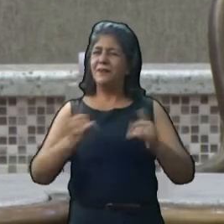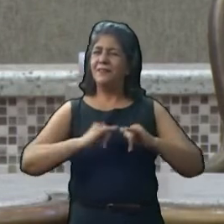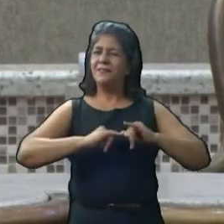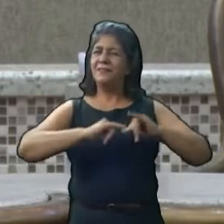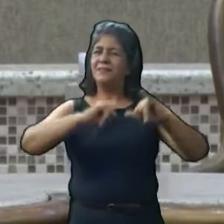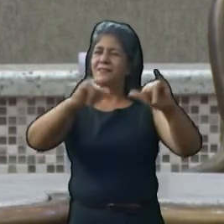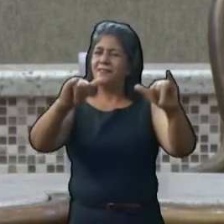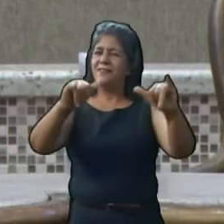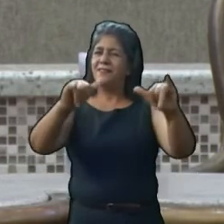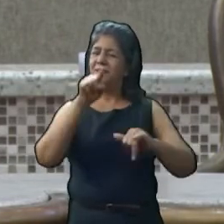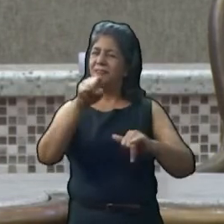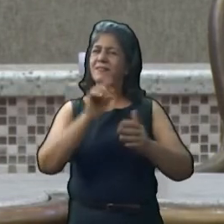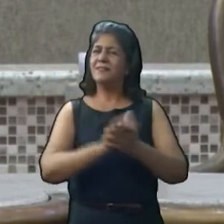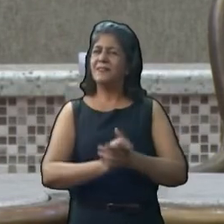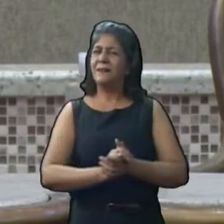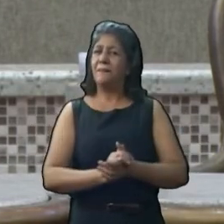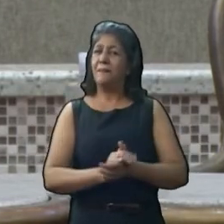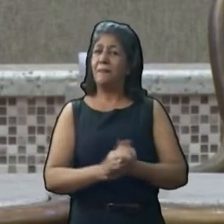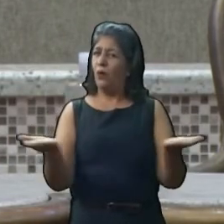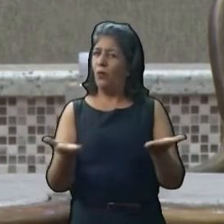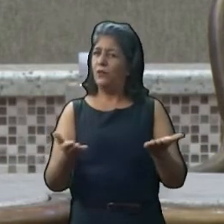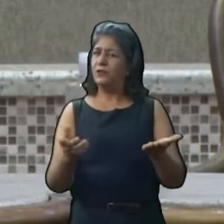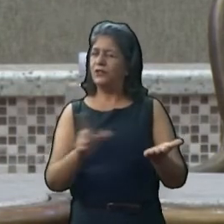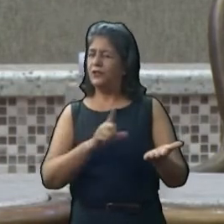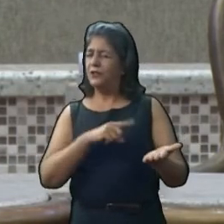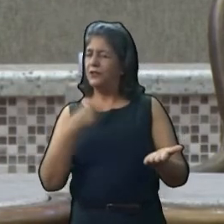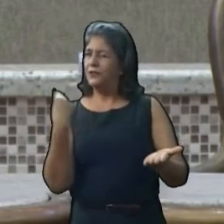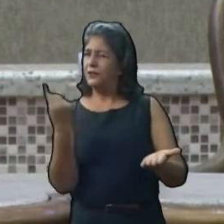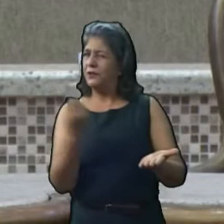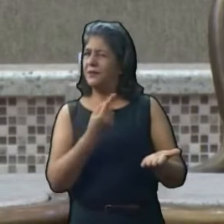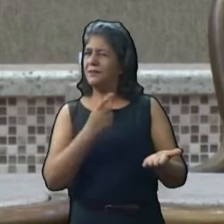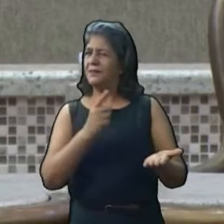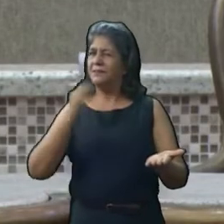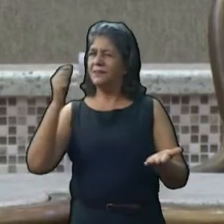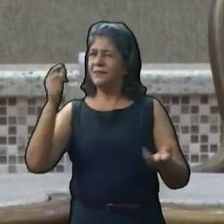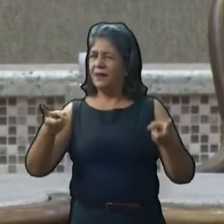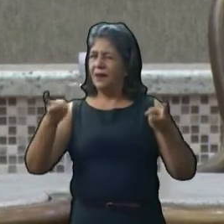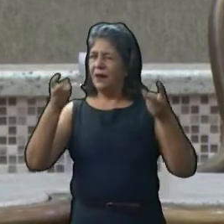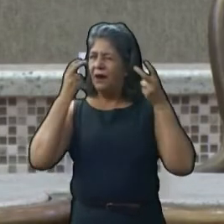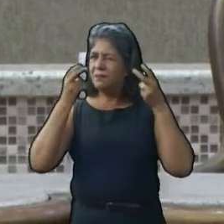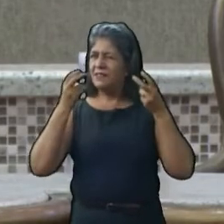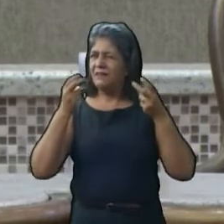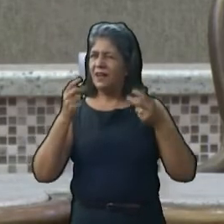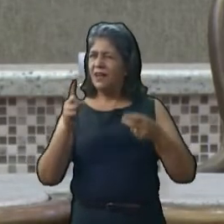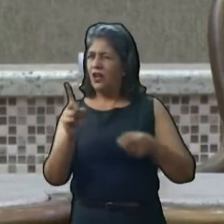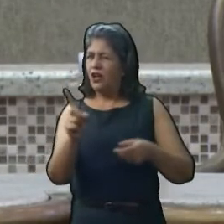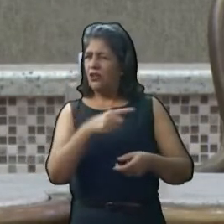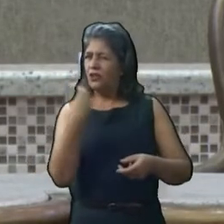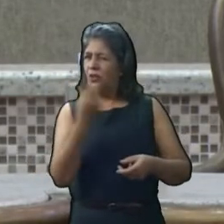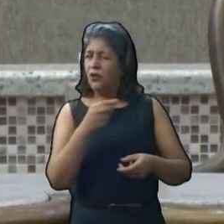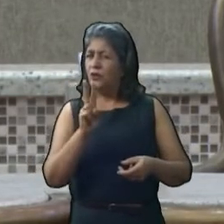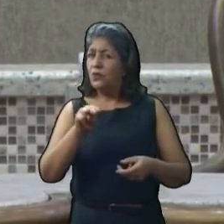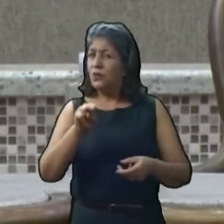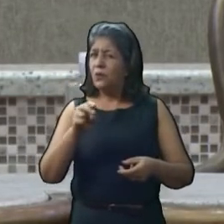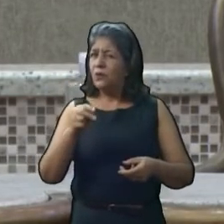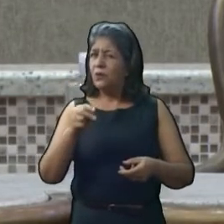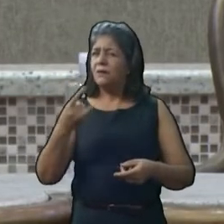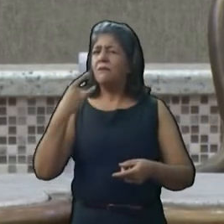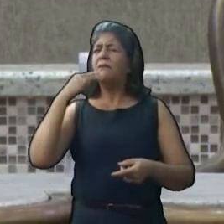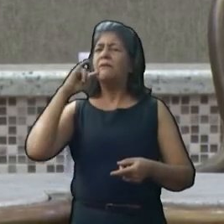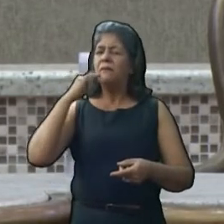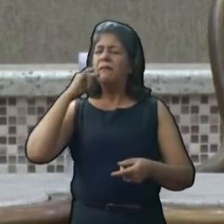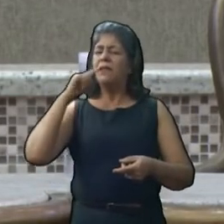dizer para você que o desafio de deus para nós hoje é que nós não venhamos estar embriagados com nada desta